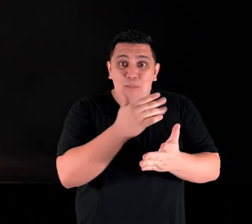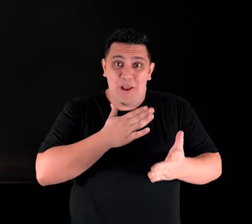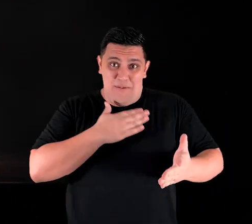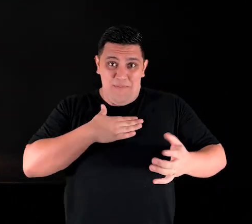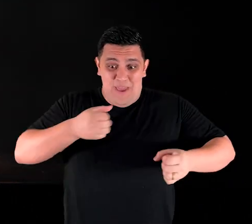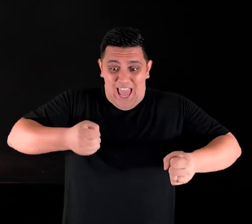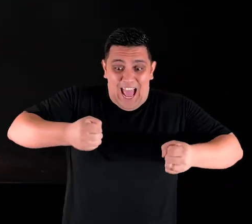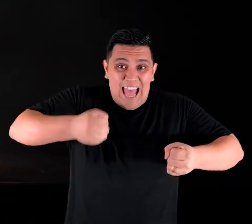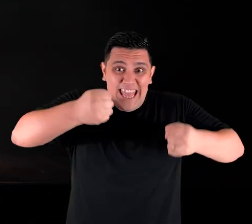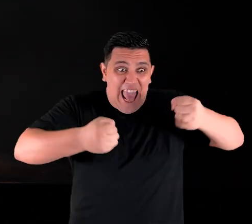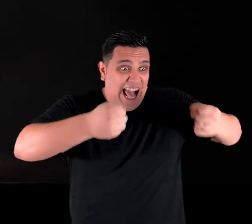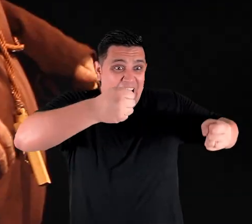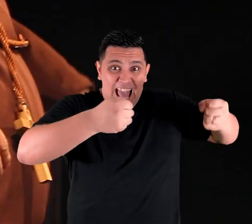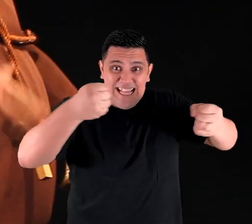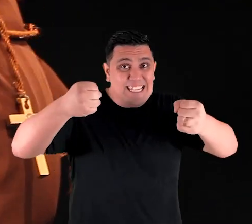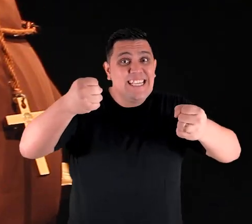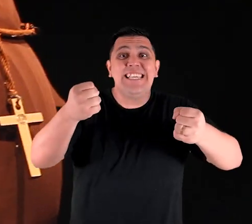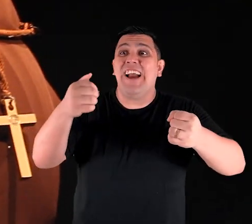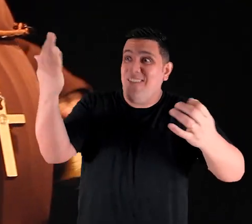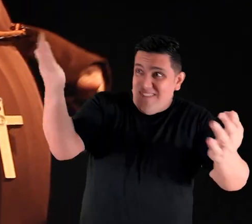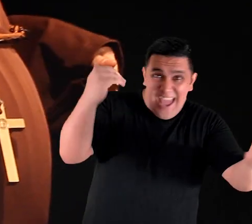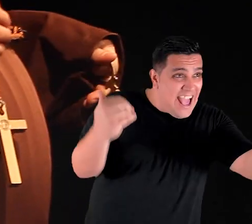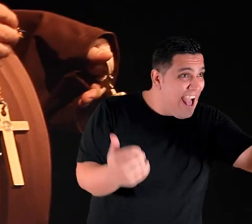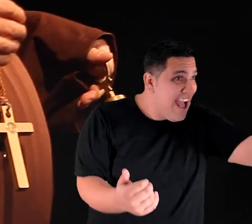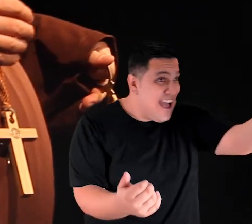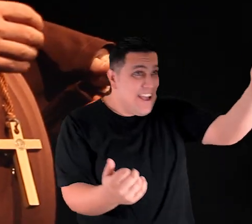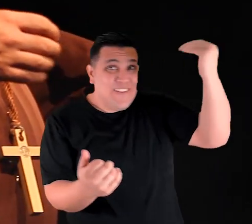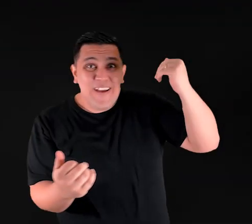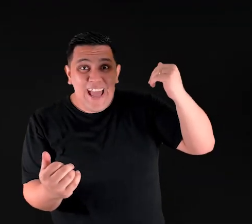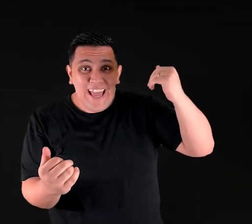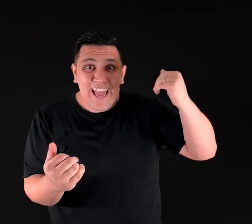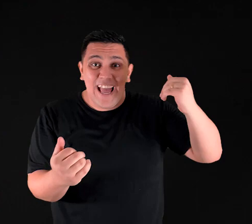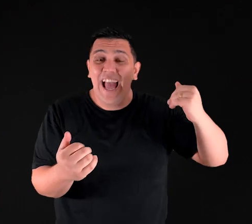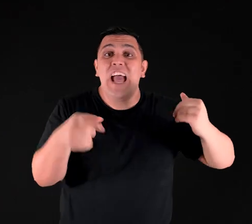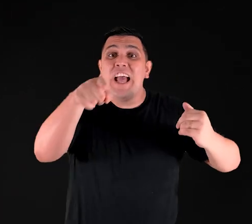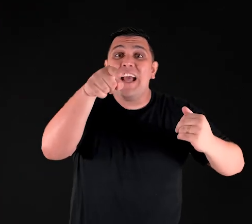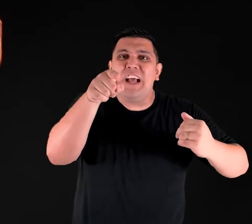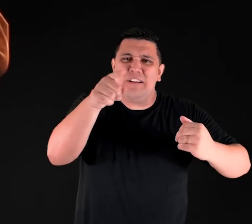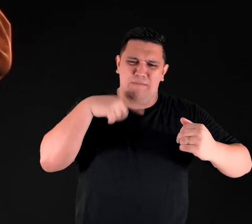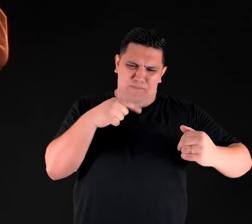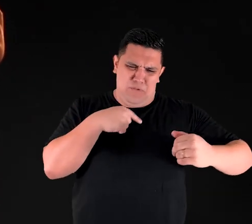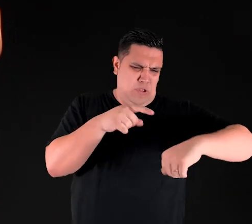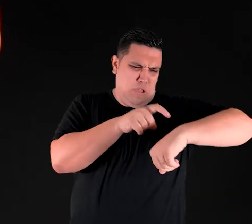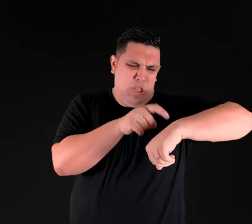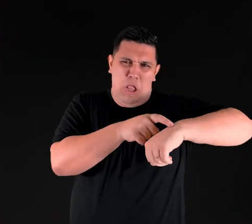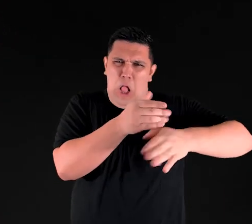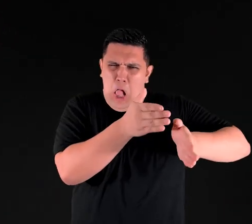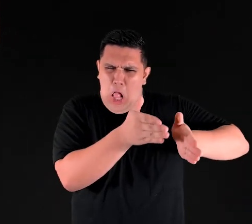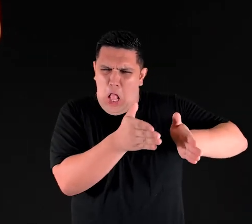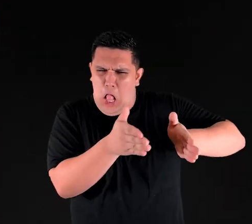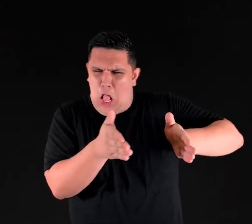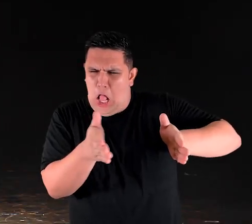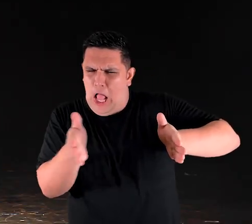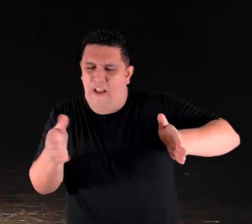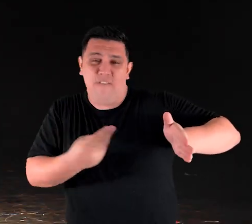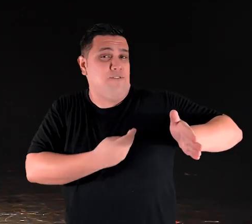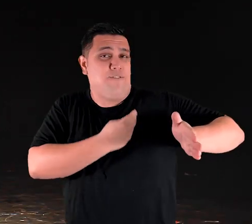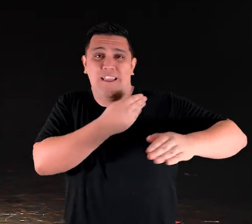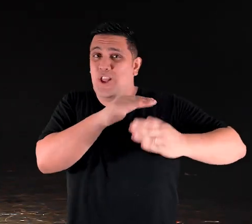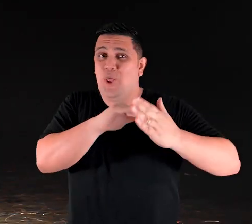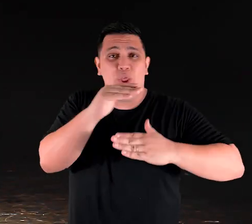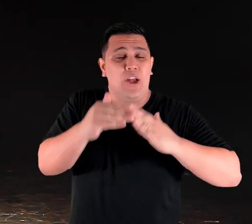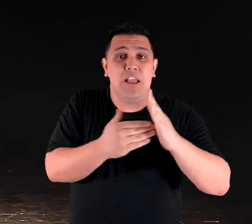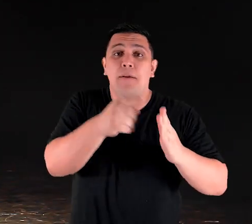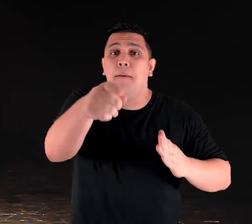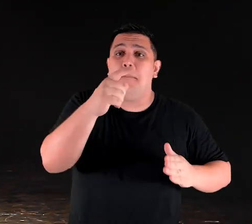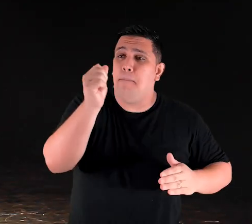minhas canecas! Venham! Elas duram a vida toda. Nelas se